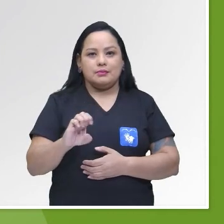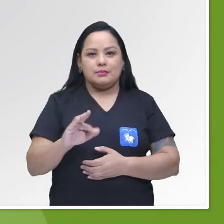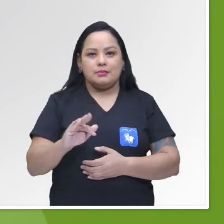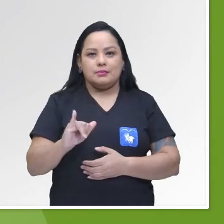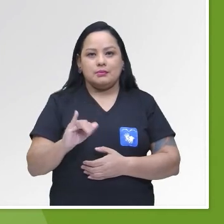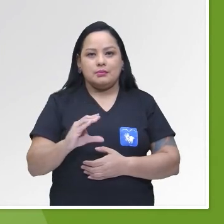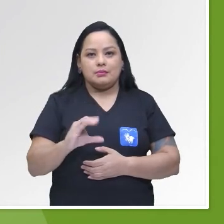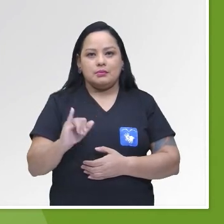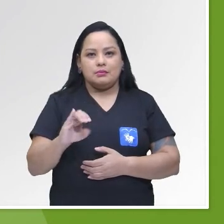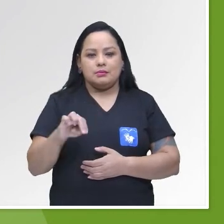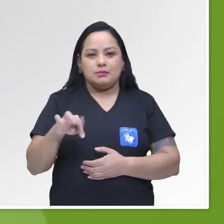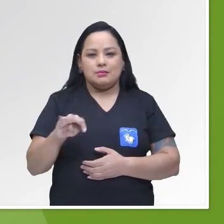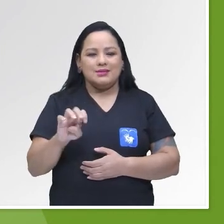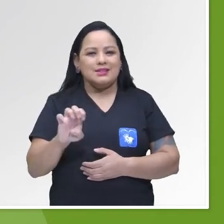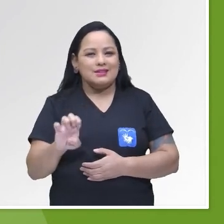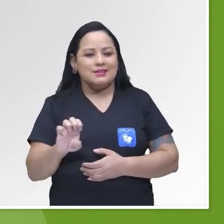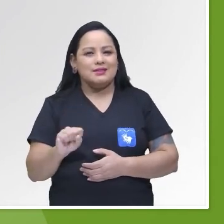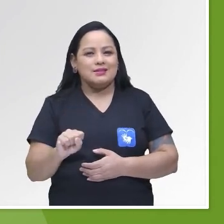coeficientes